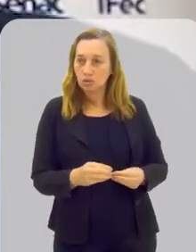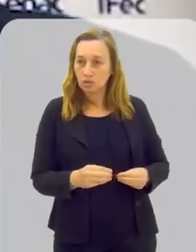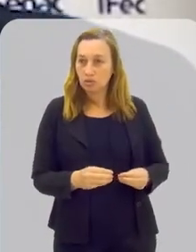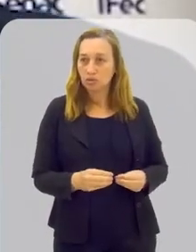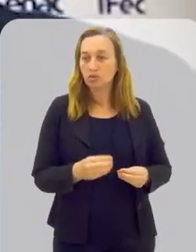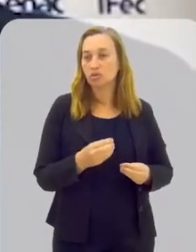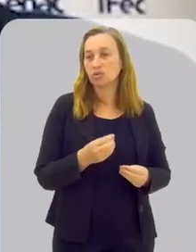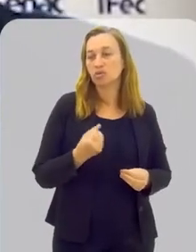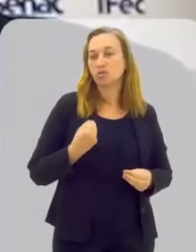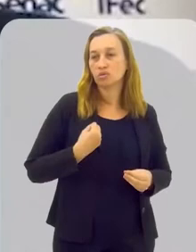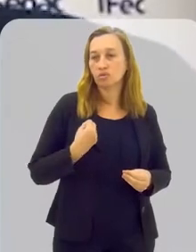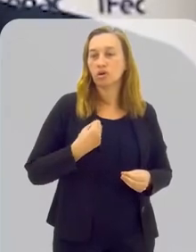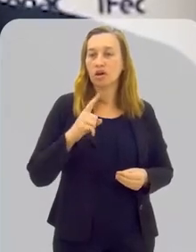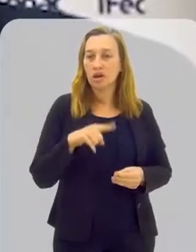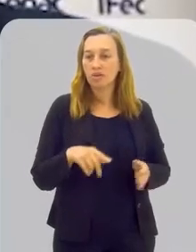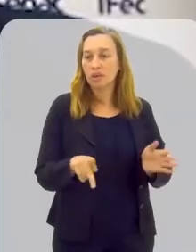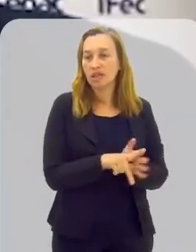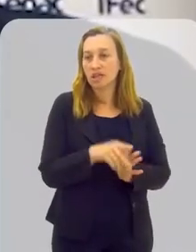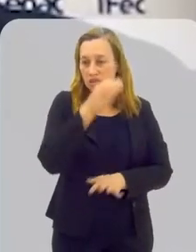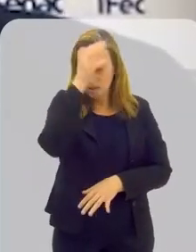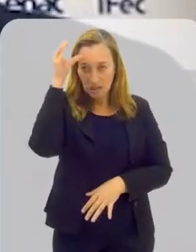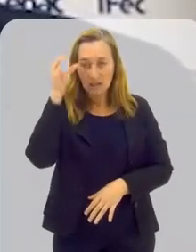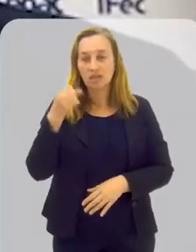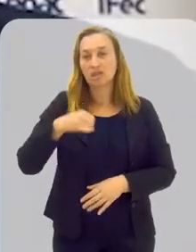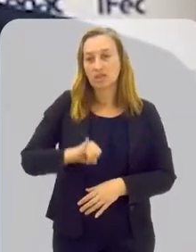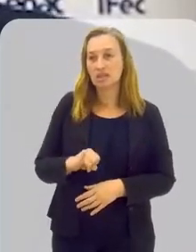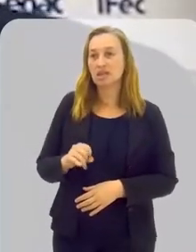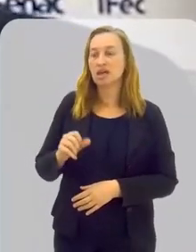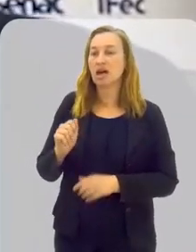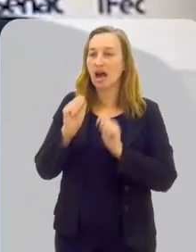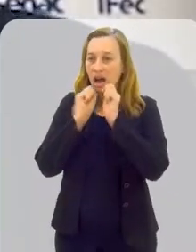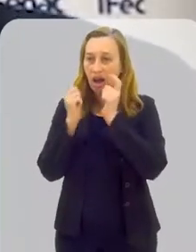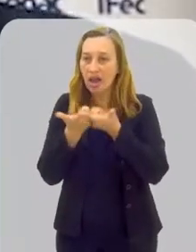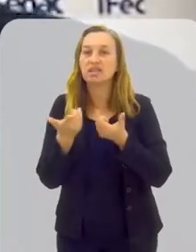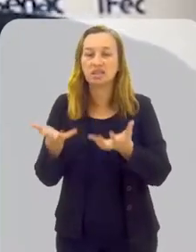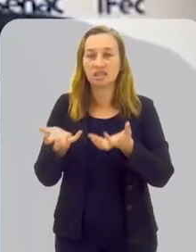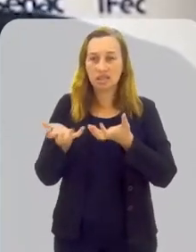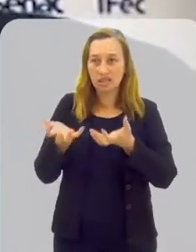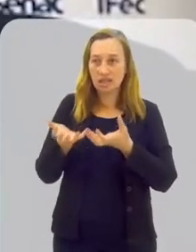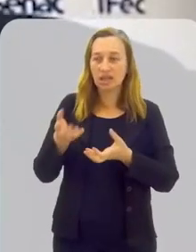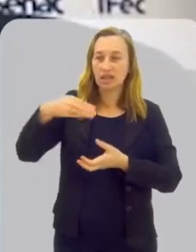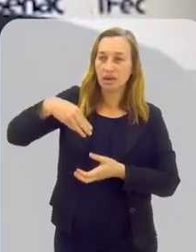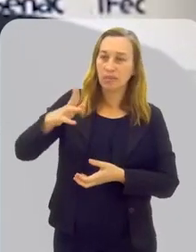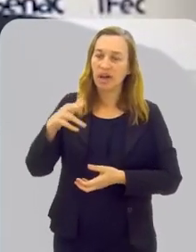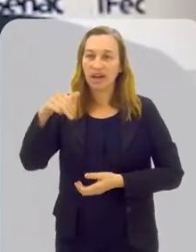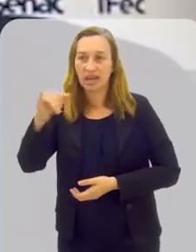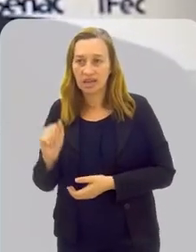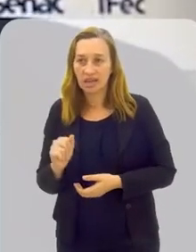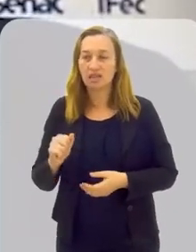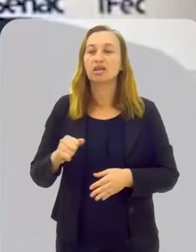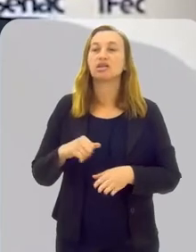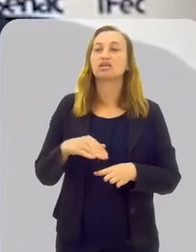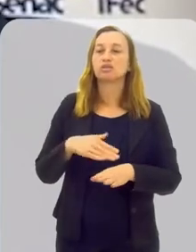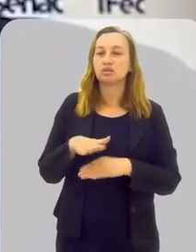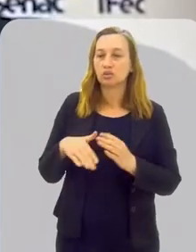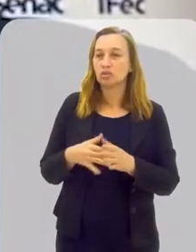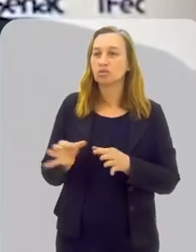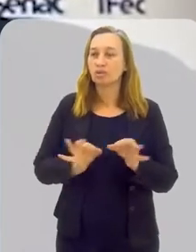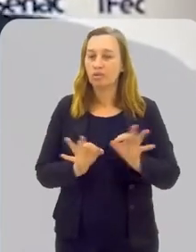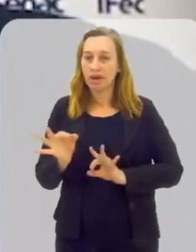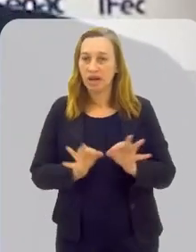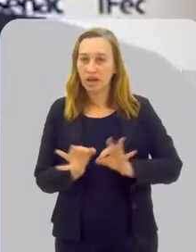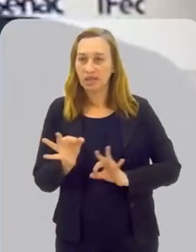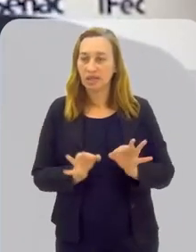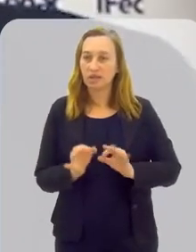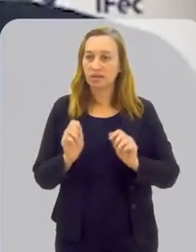toda a plotagem dela é do cliente então se alérg quiser colocar uma máquina dentro